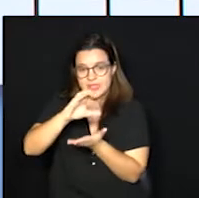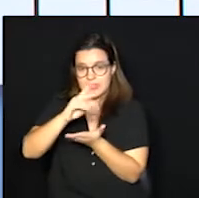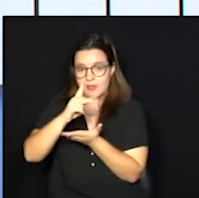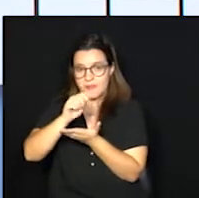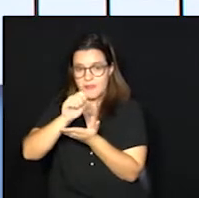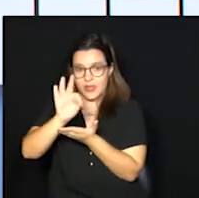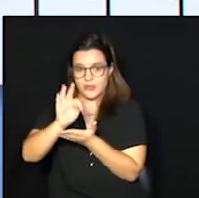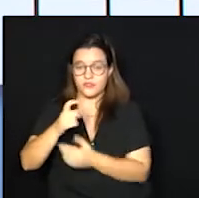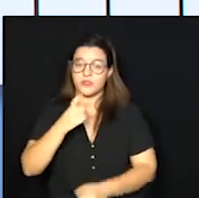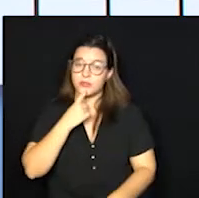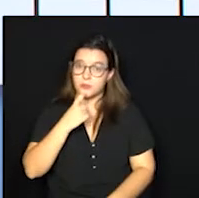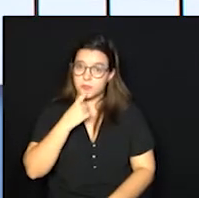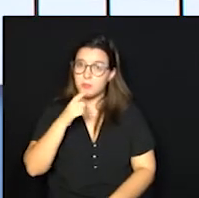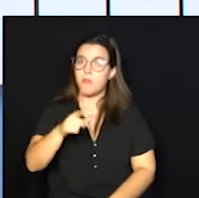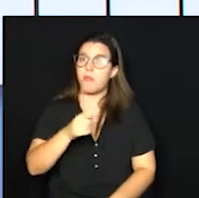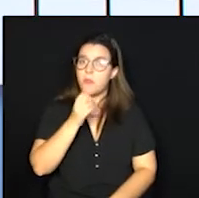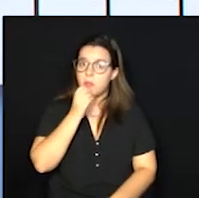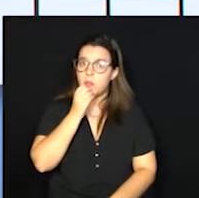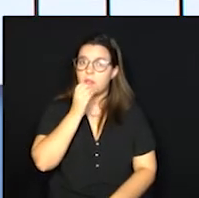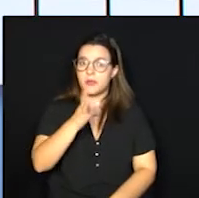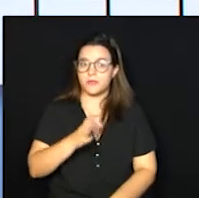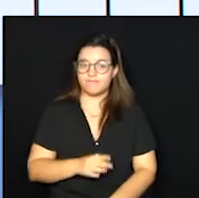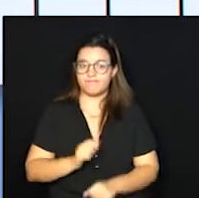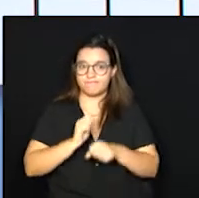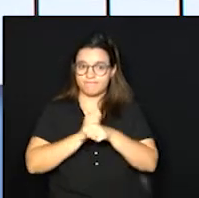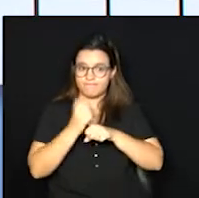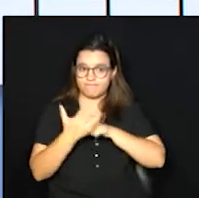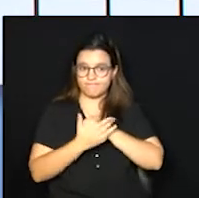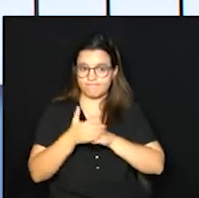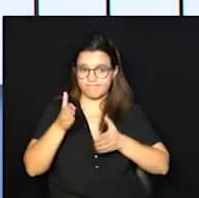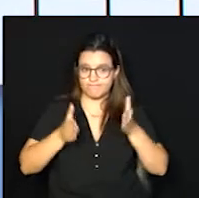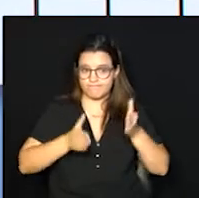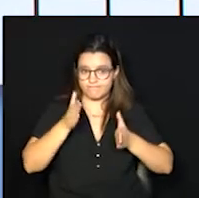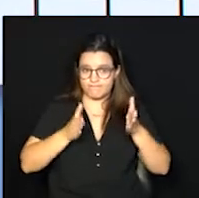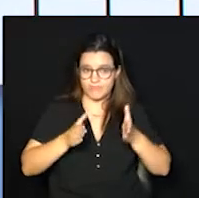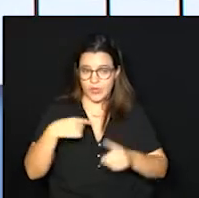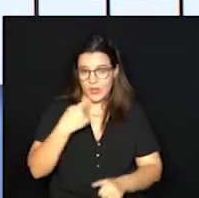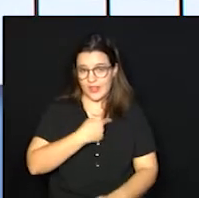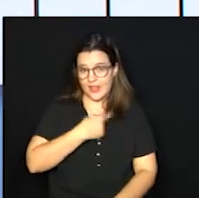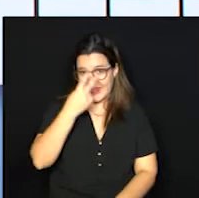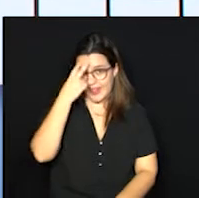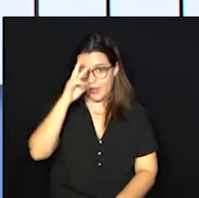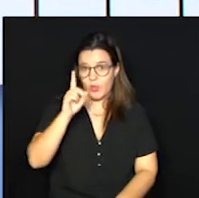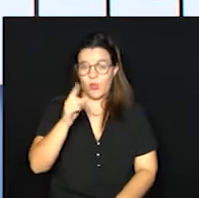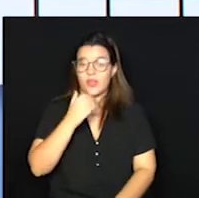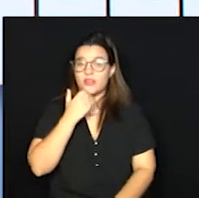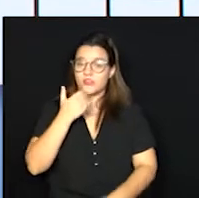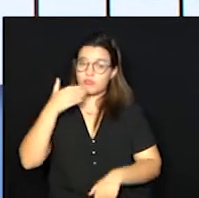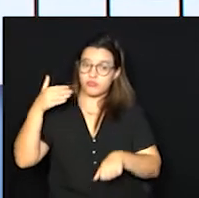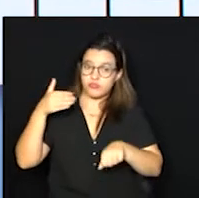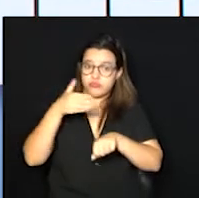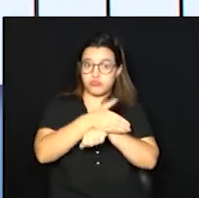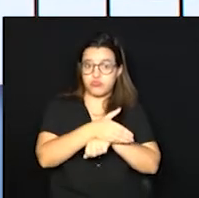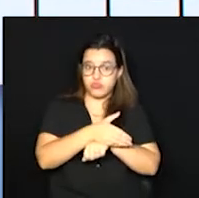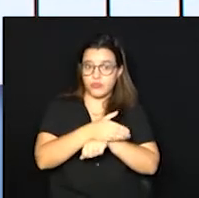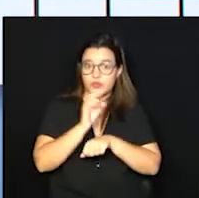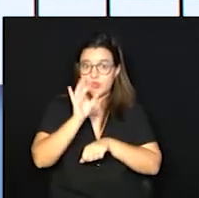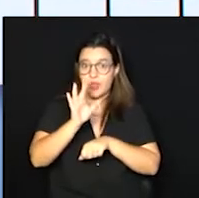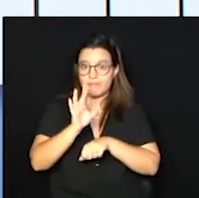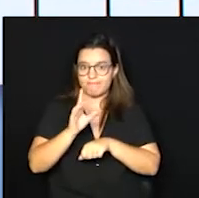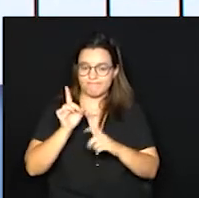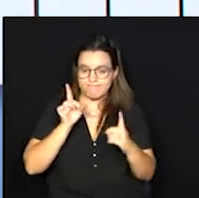é uma referência, mas com a pandemia da Covid-19, a gente reforça aqui que ele está fazendo um